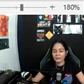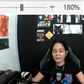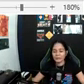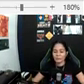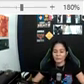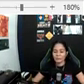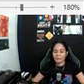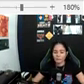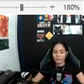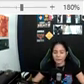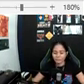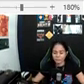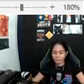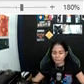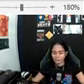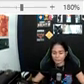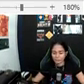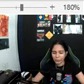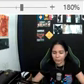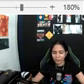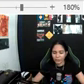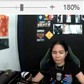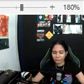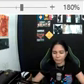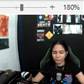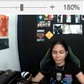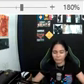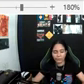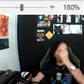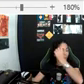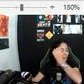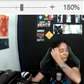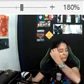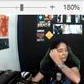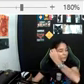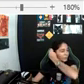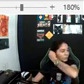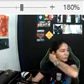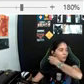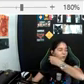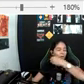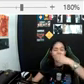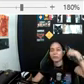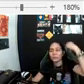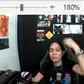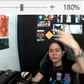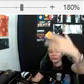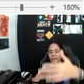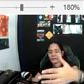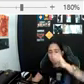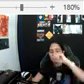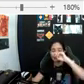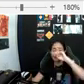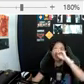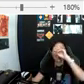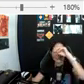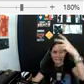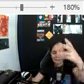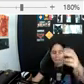adianta eu estar coletando os dados, né, tudinho agora, ou fazendo o trabalho todo agora, e no